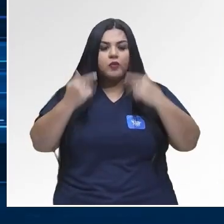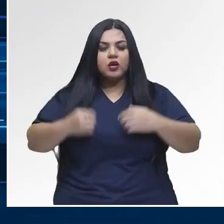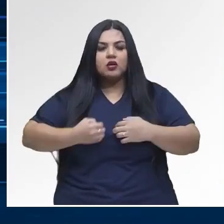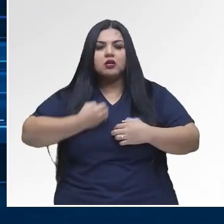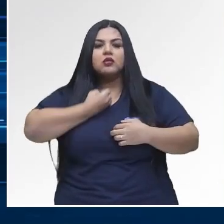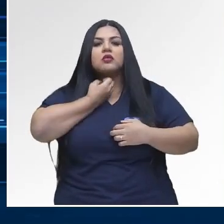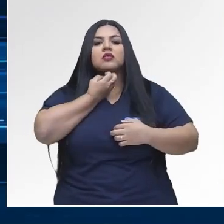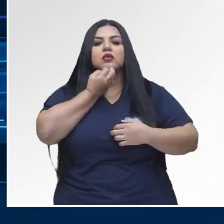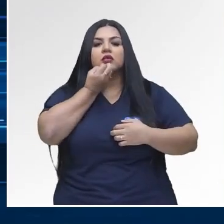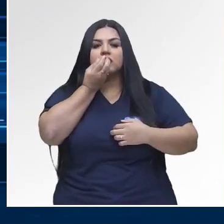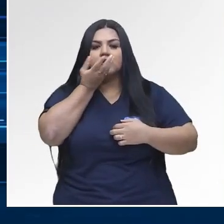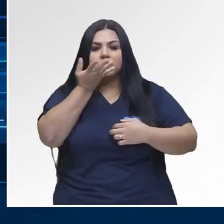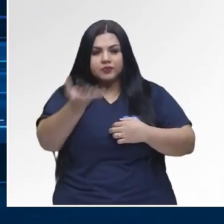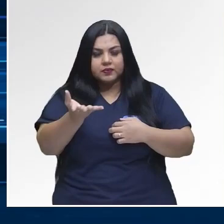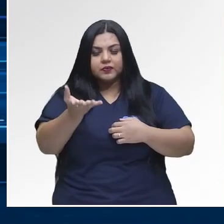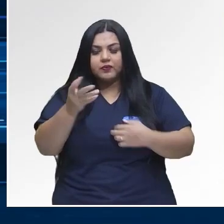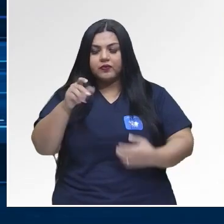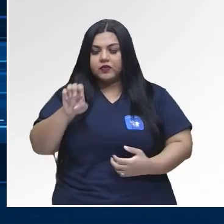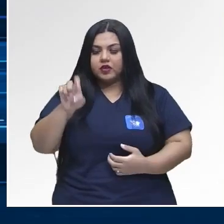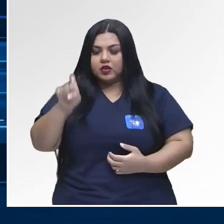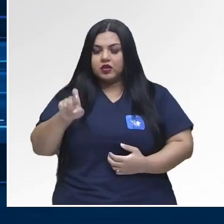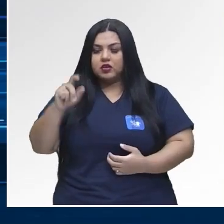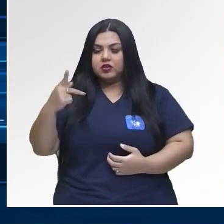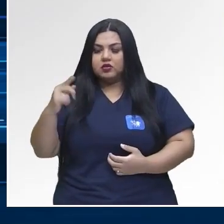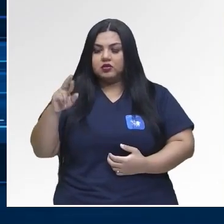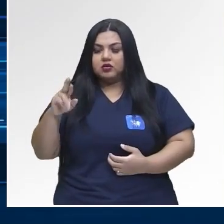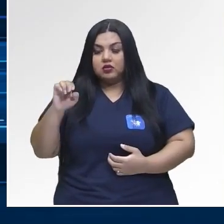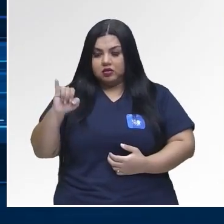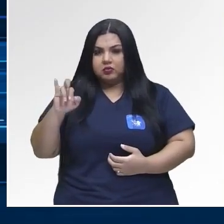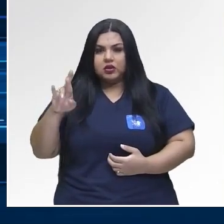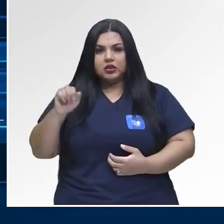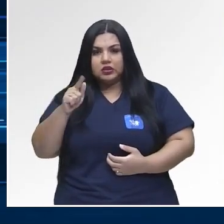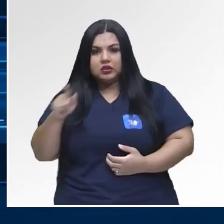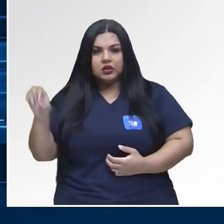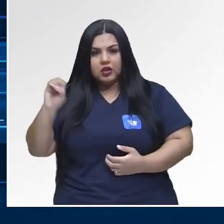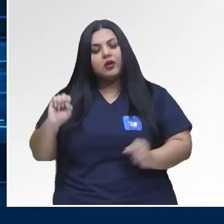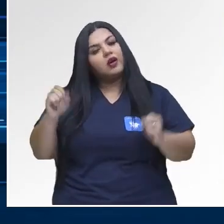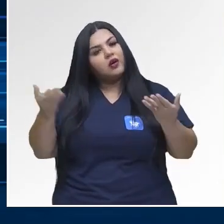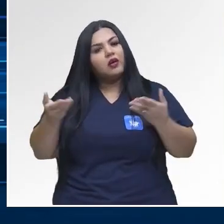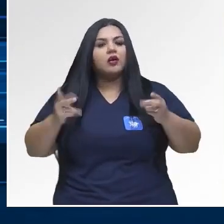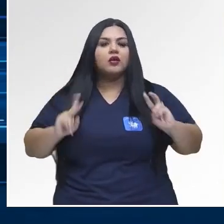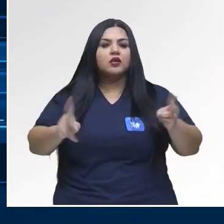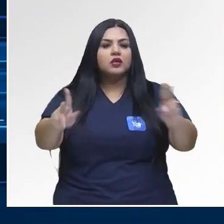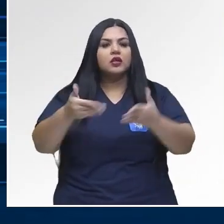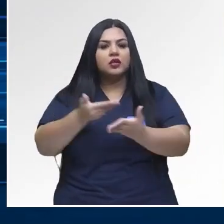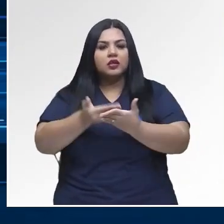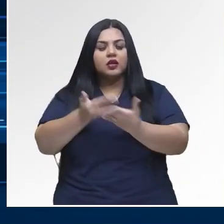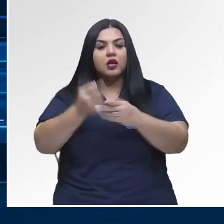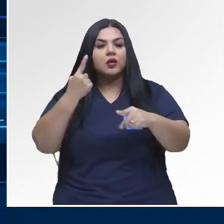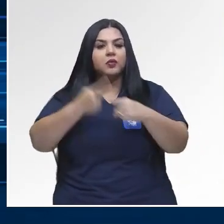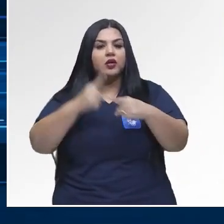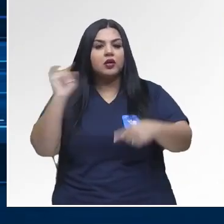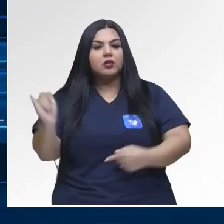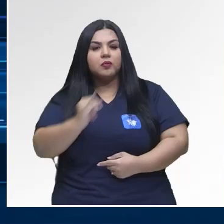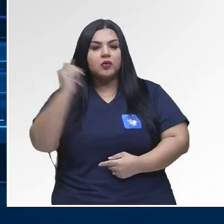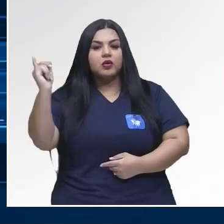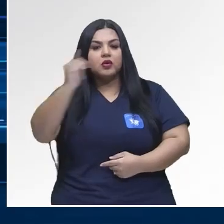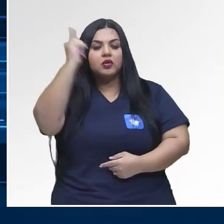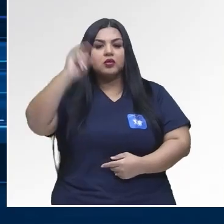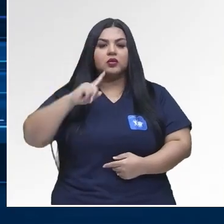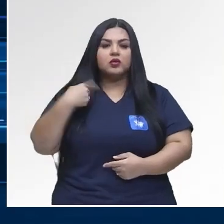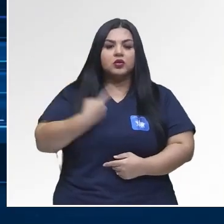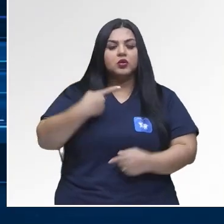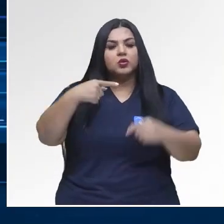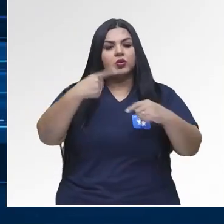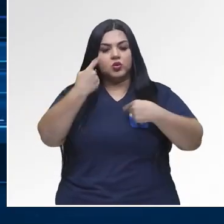ser expelido na expiração, tá bom? Então, vamos continuar a aula, porque o importante do nosso